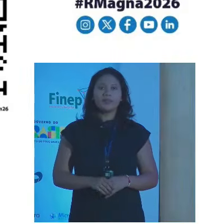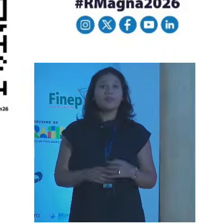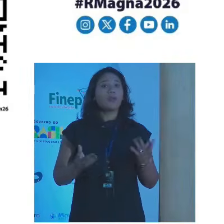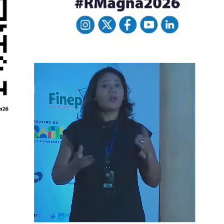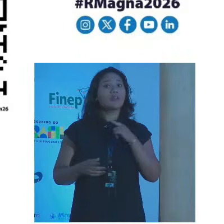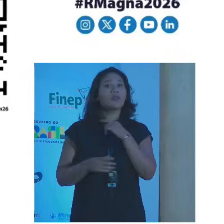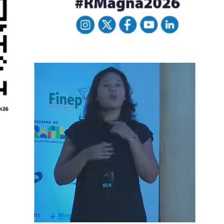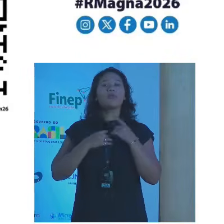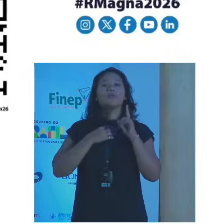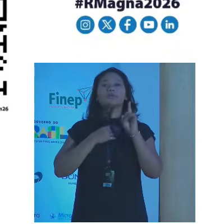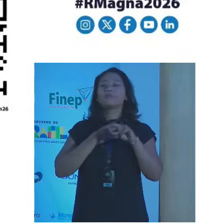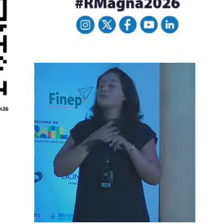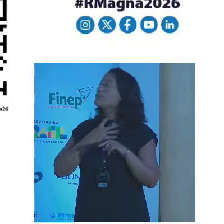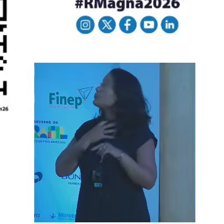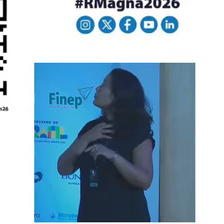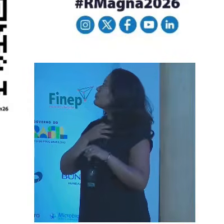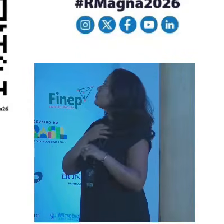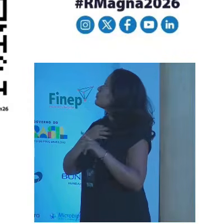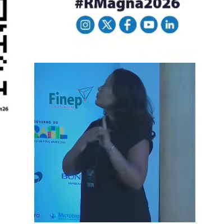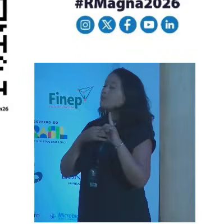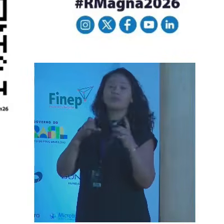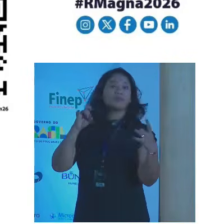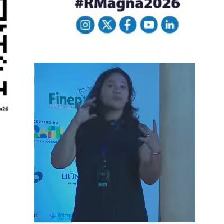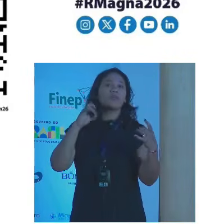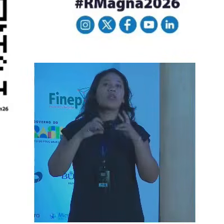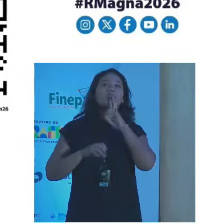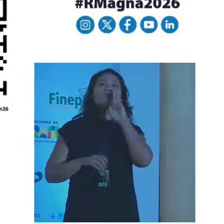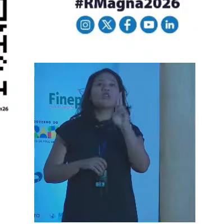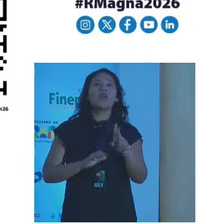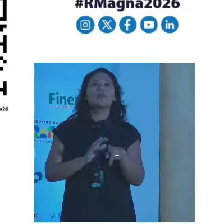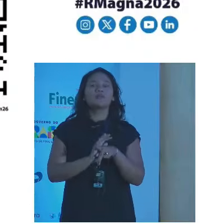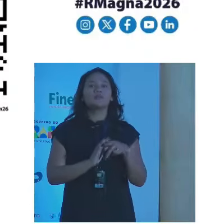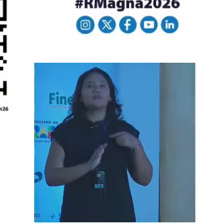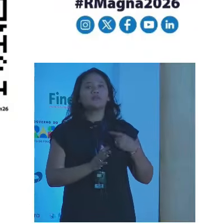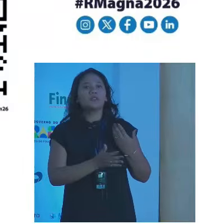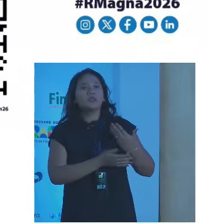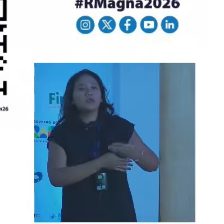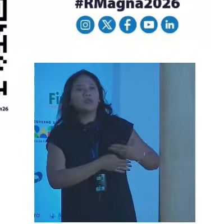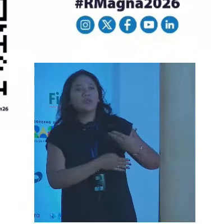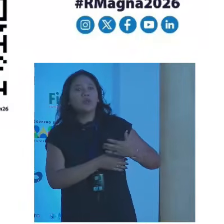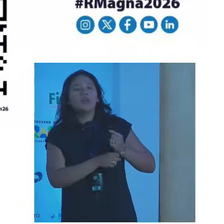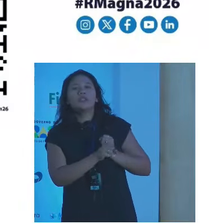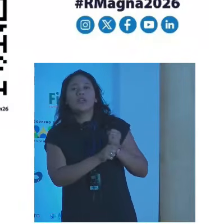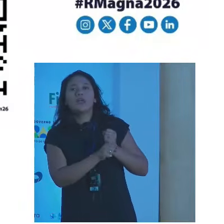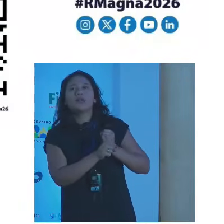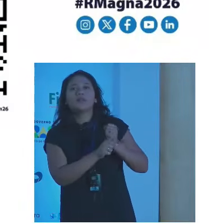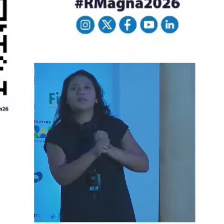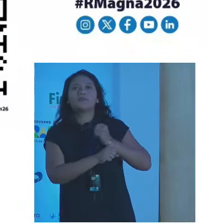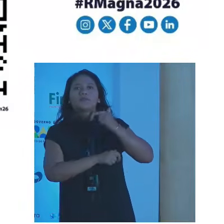Isso aqui é o resultado, né, das expedições que a gente conseguiu fazer a duras penas nos últimos anos, né?